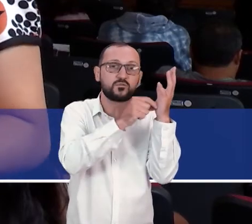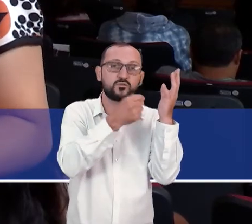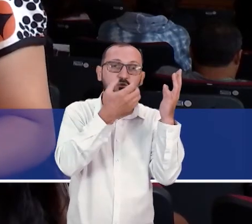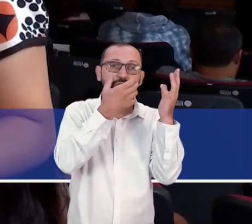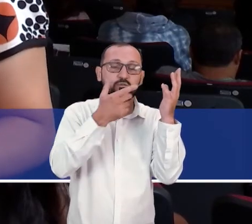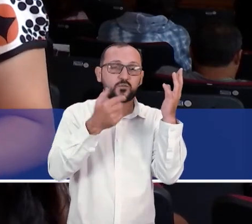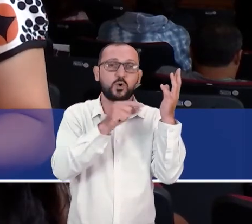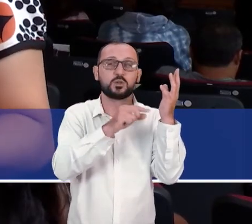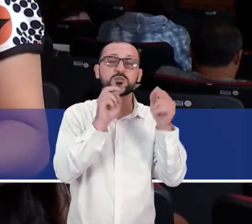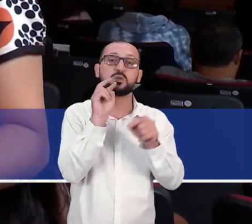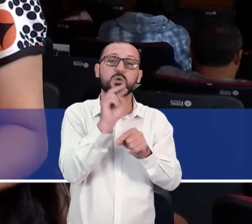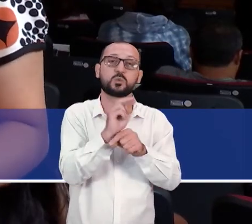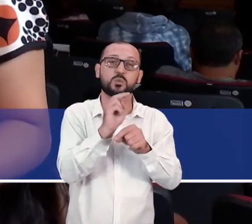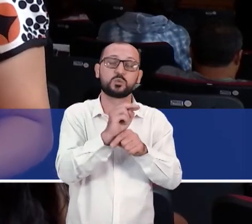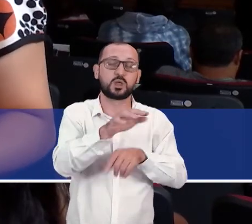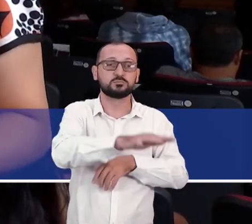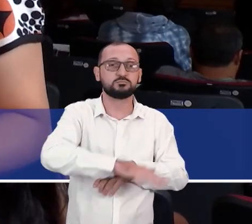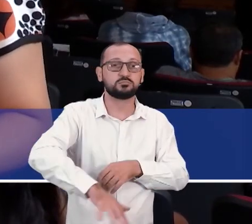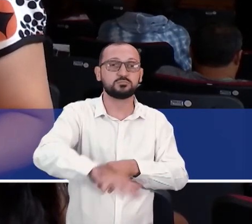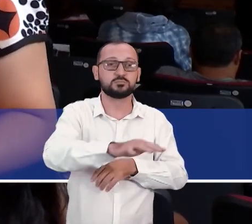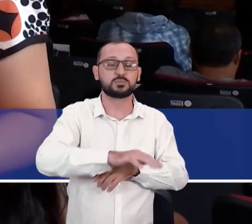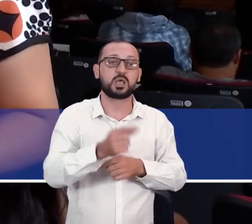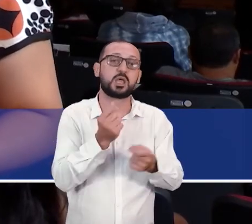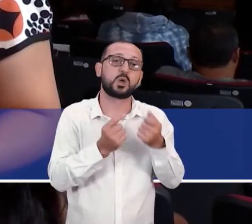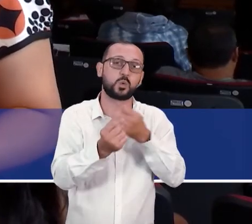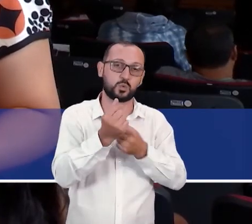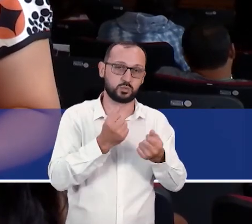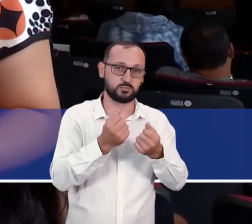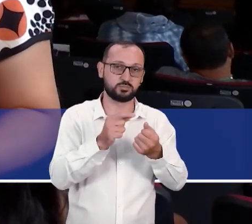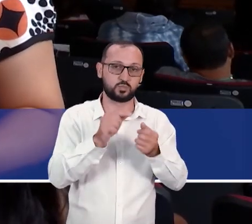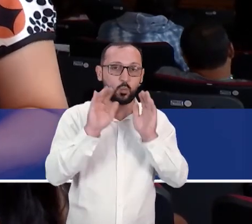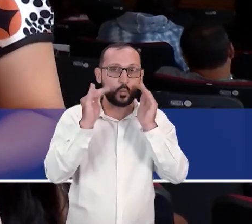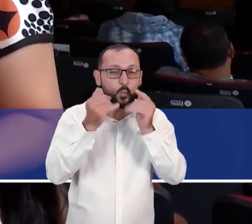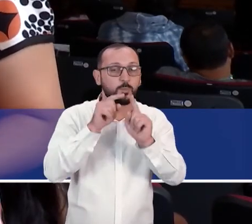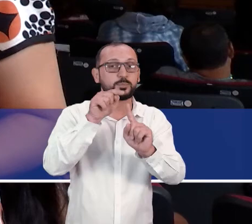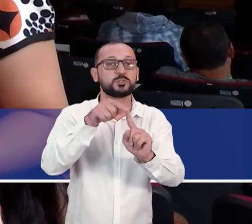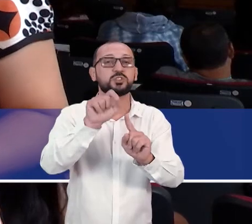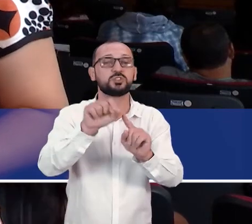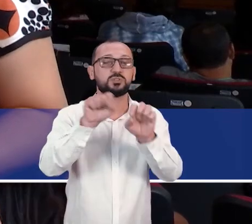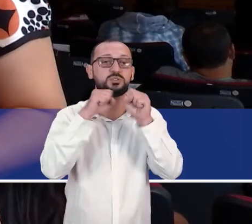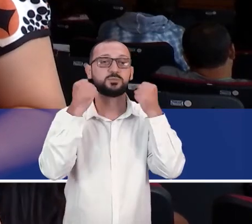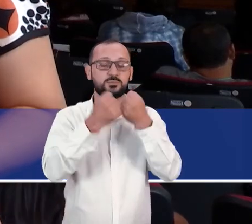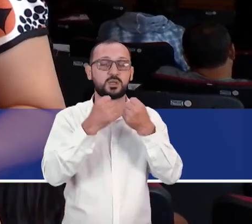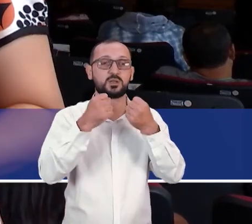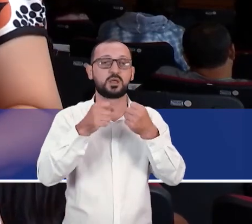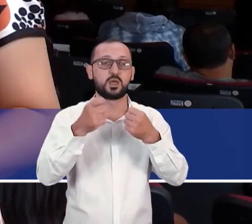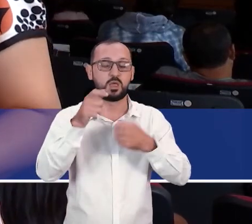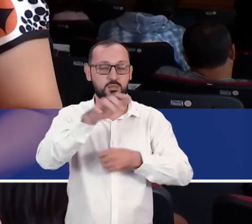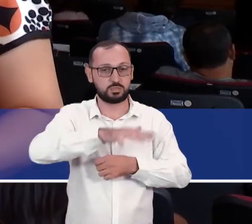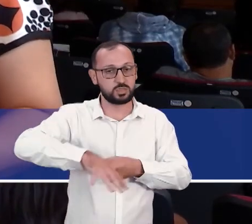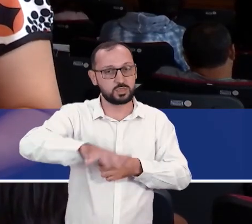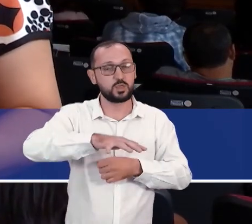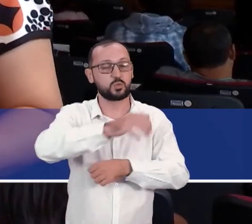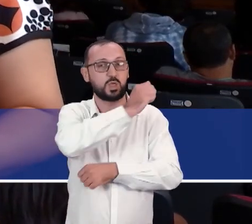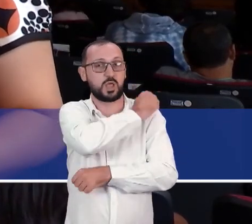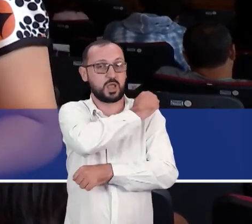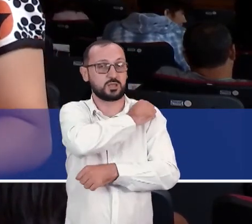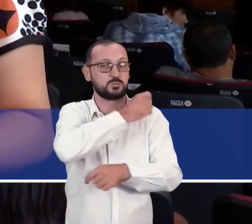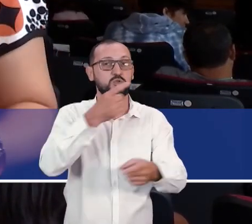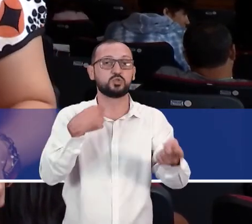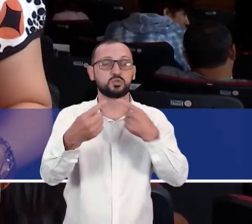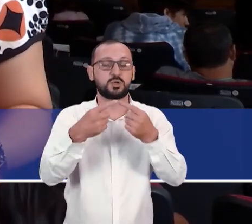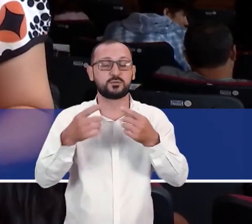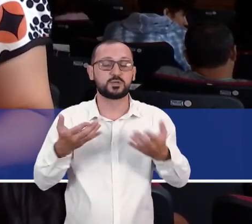é viabilizar o seu cultivo do ponto de vista econômico. O objetivo desse seminário no ambiente acadêmico